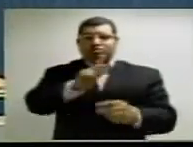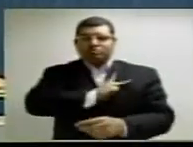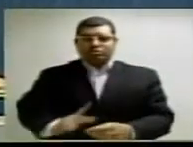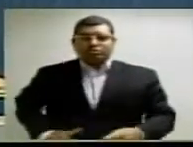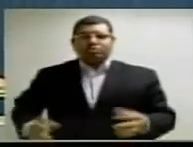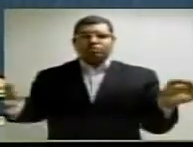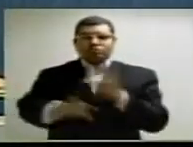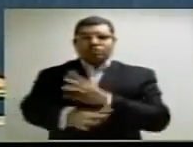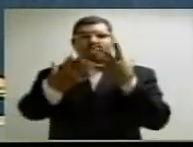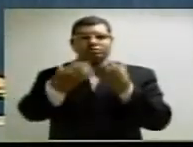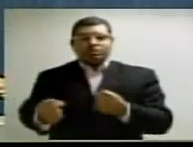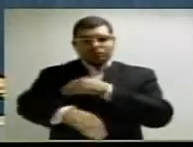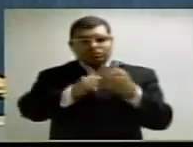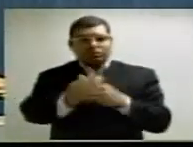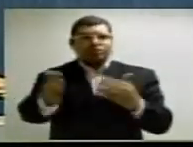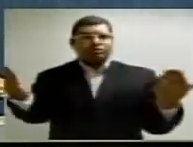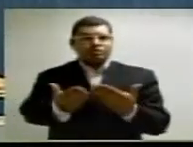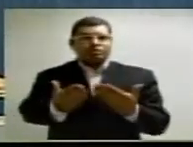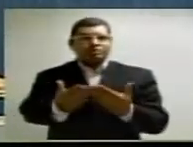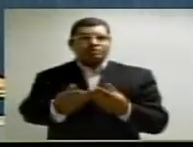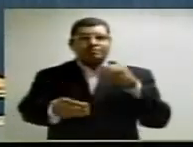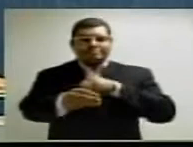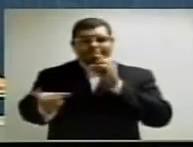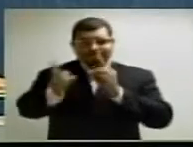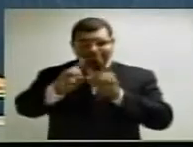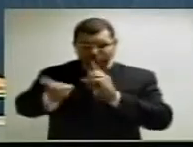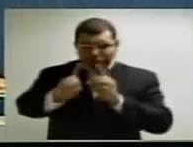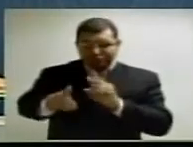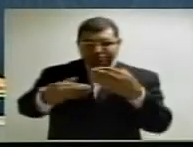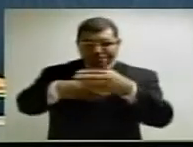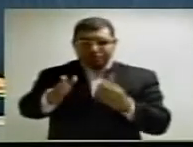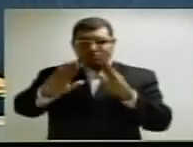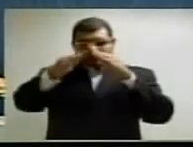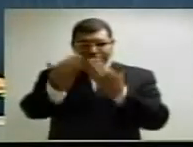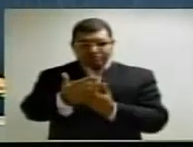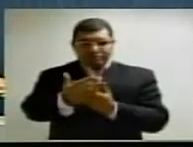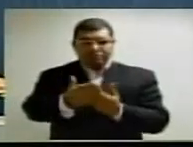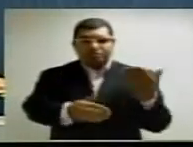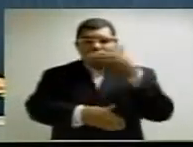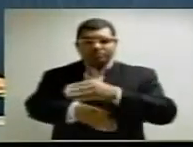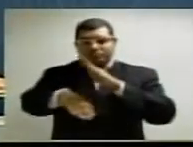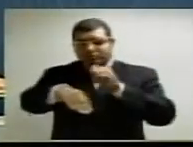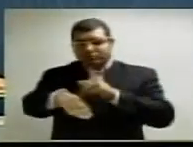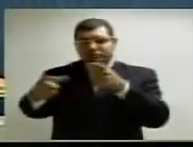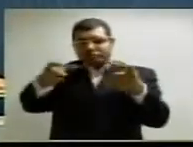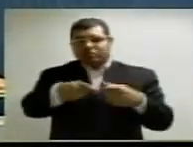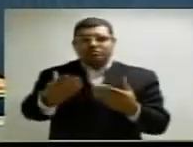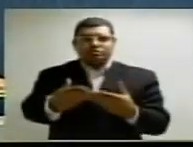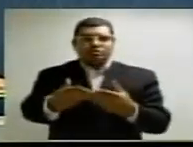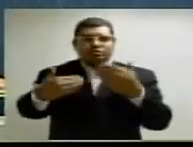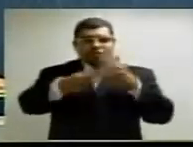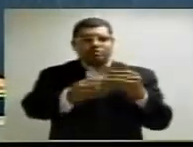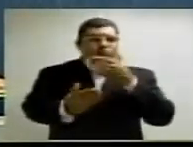por fim, acima de tudo, democratizar o espaço escolar, chamar a comunidade,